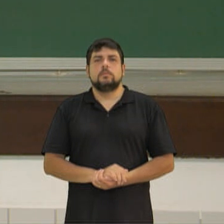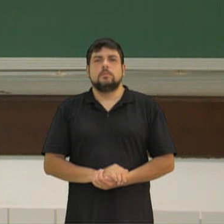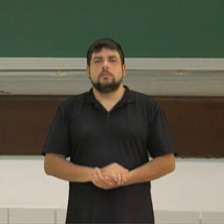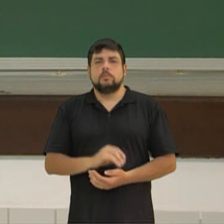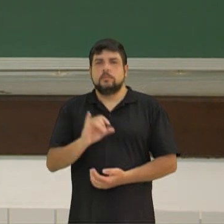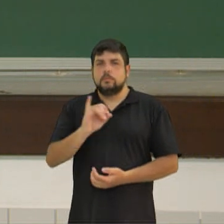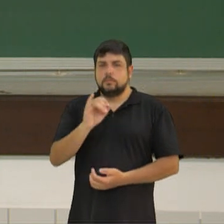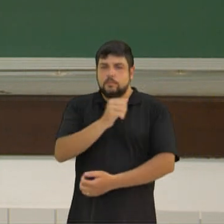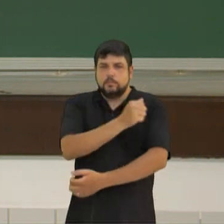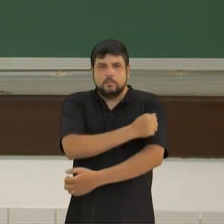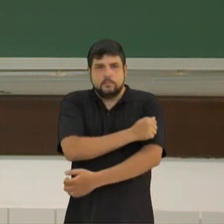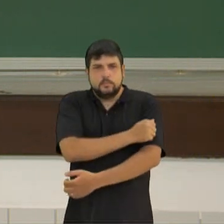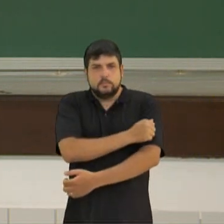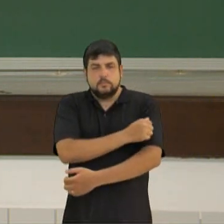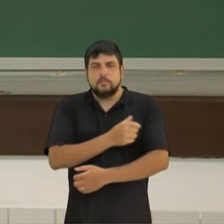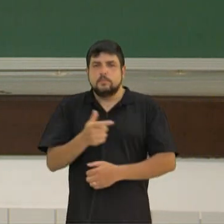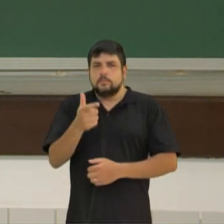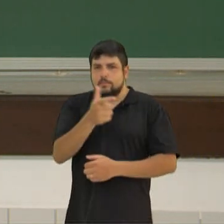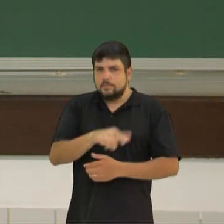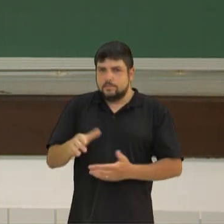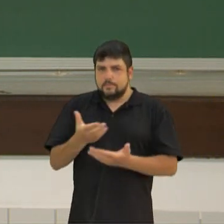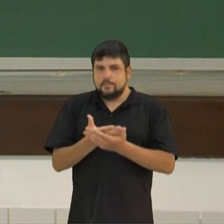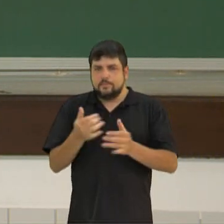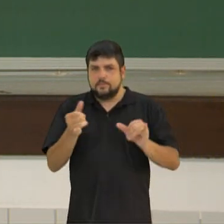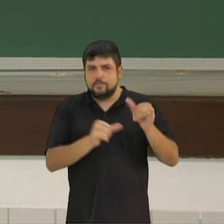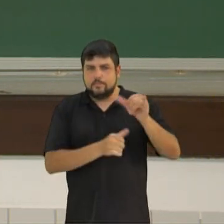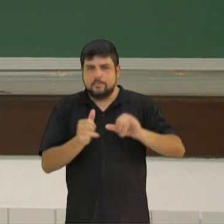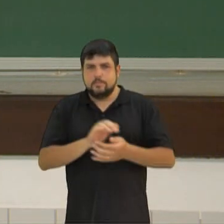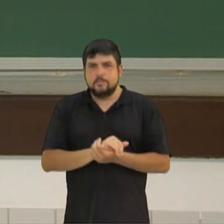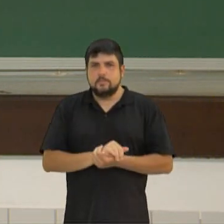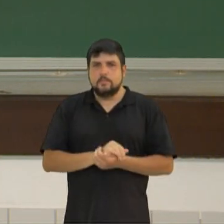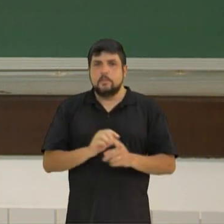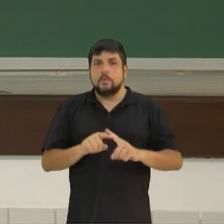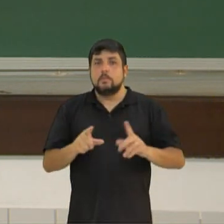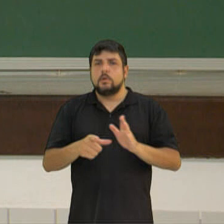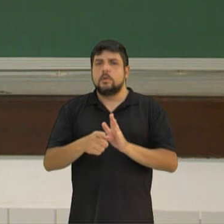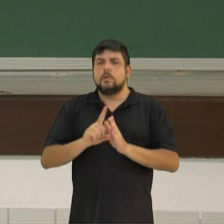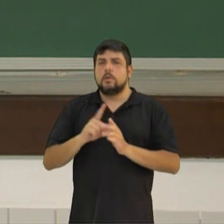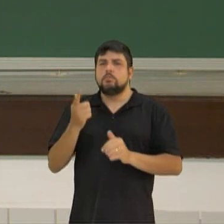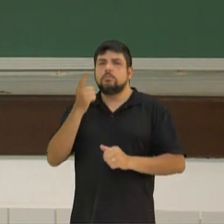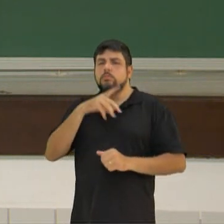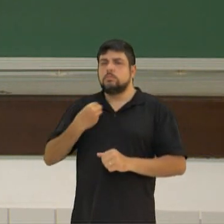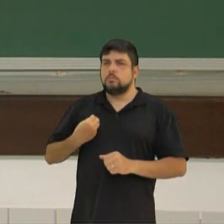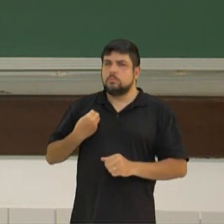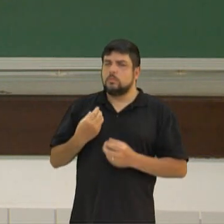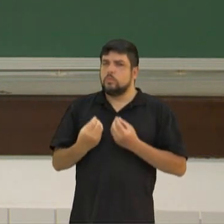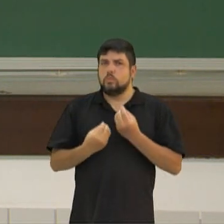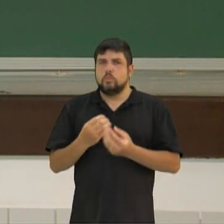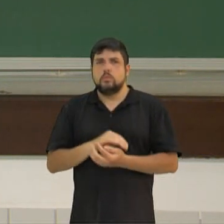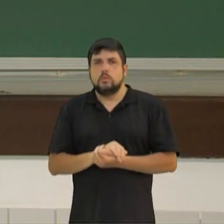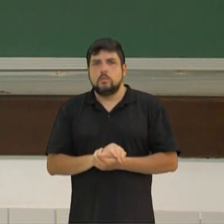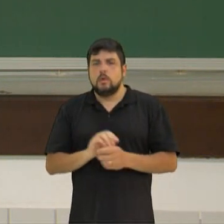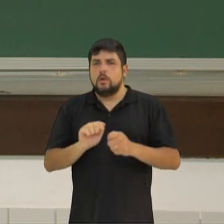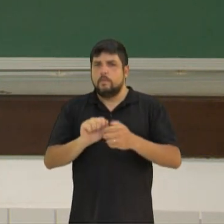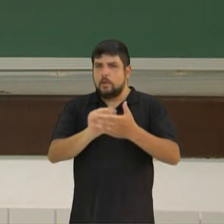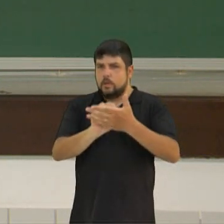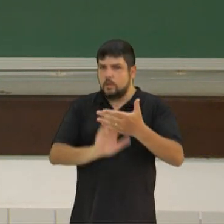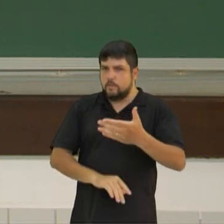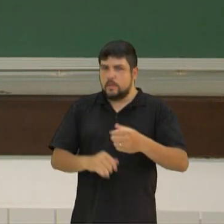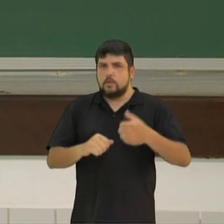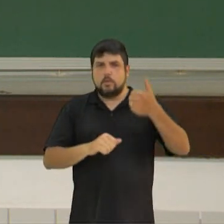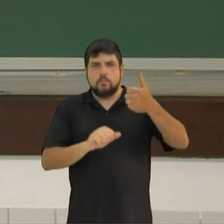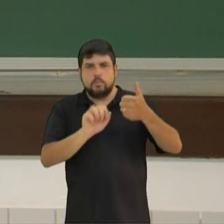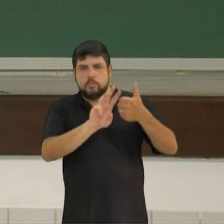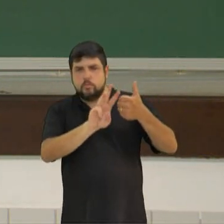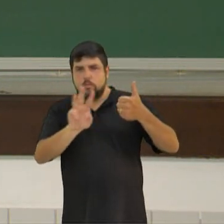Olá, alunos! Vamos para mais uma aula de Química. Mas antes, para garantir a sua presença, faça a atividade que está no primeiro link